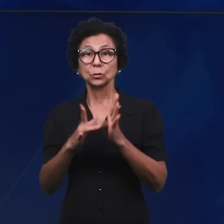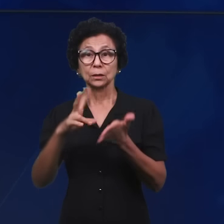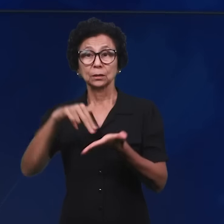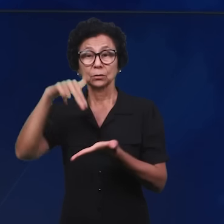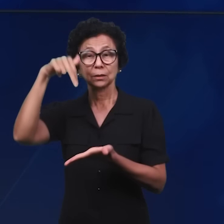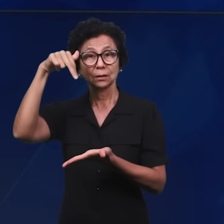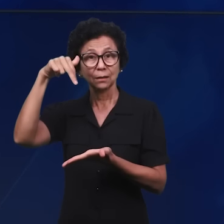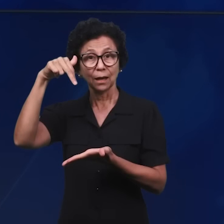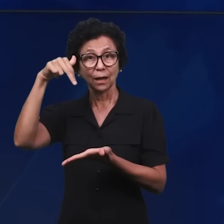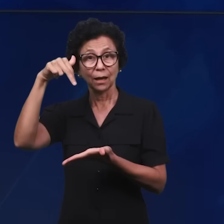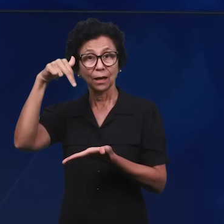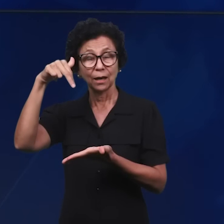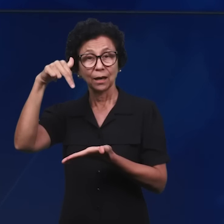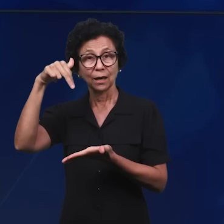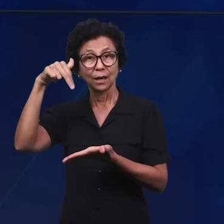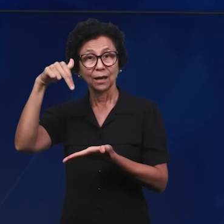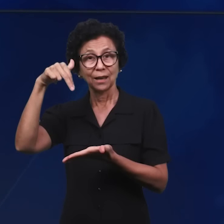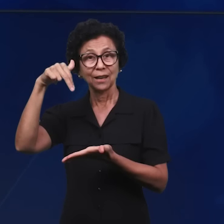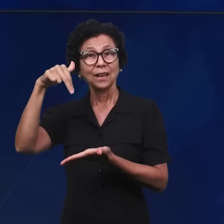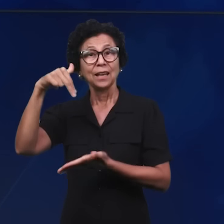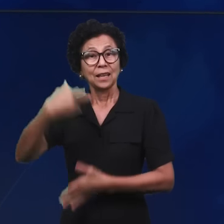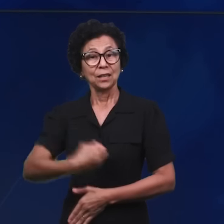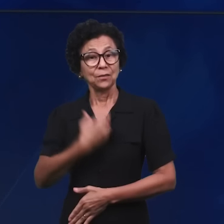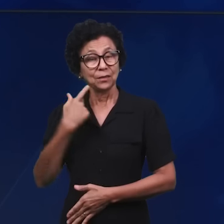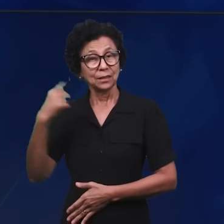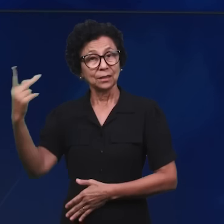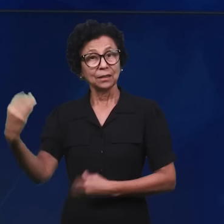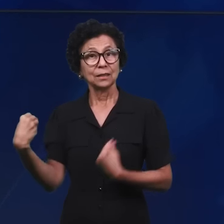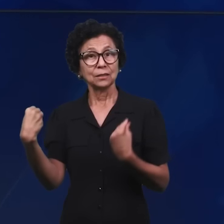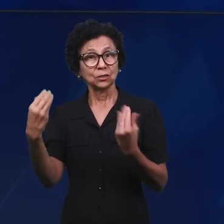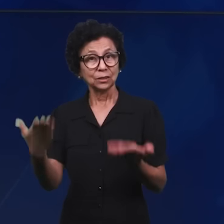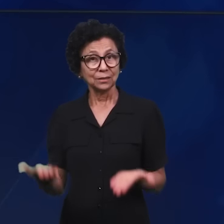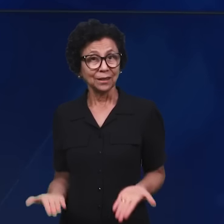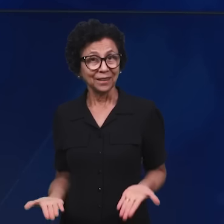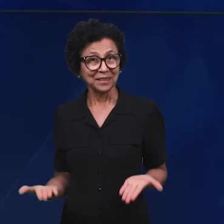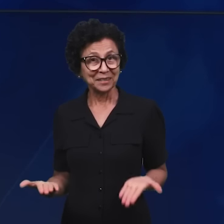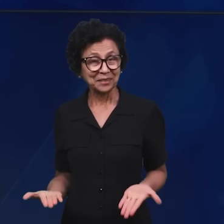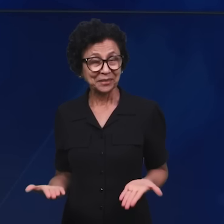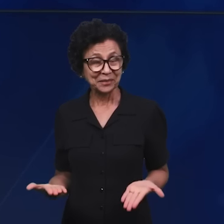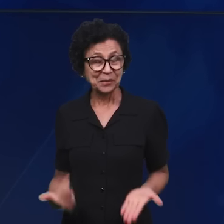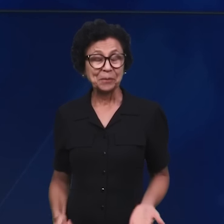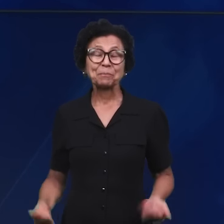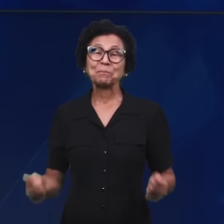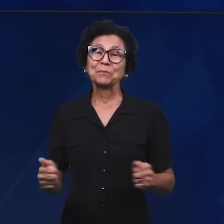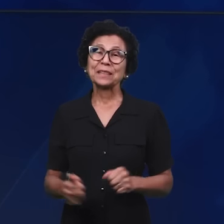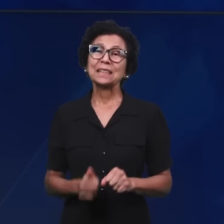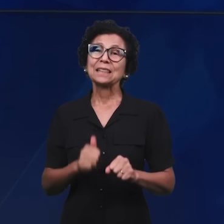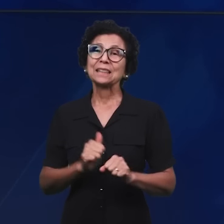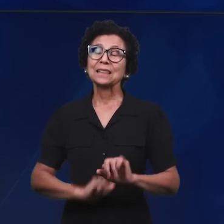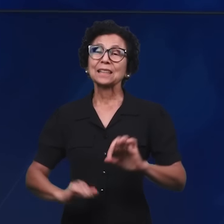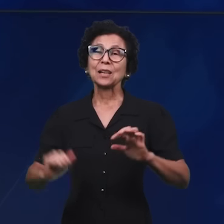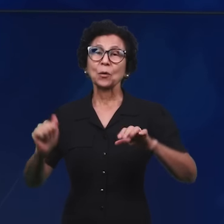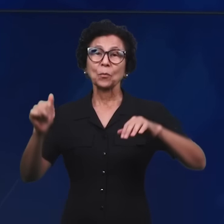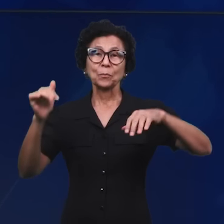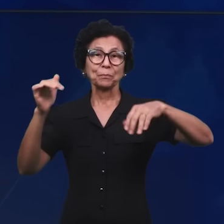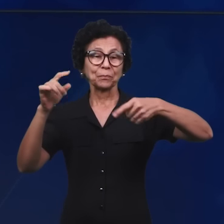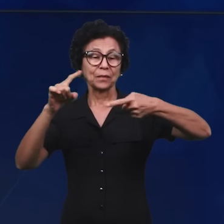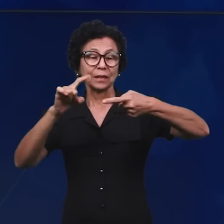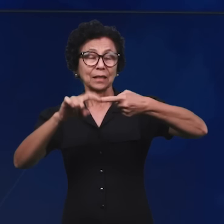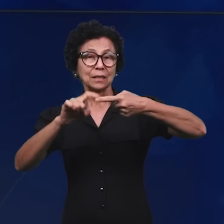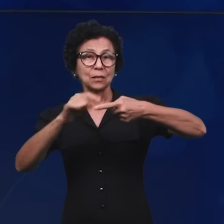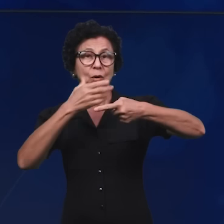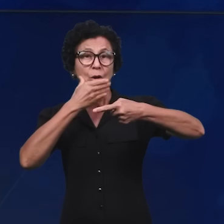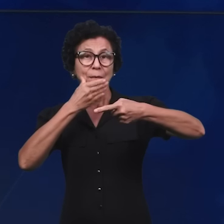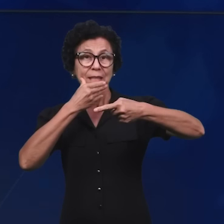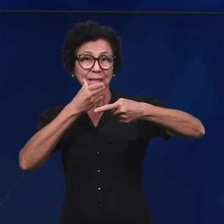sepultura e ele põe Jesus na sua sepultura. E na sua sepultura, na sepultura de José de